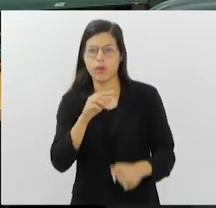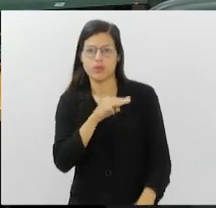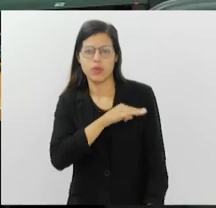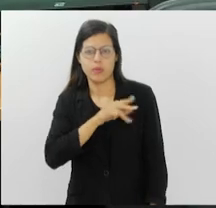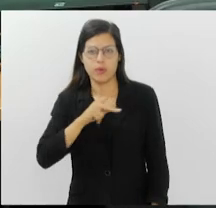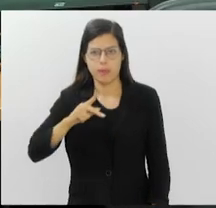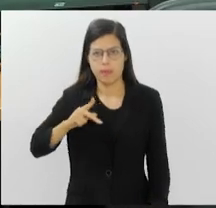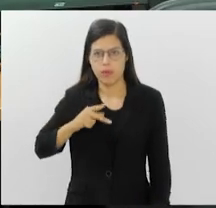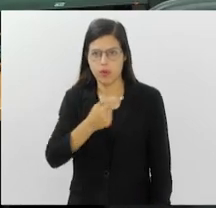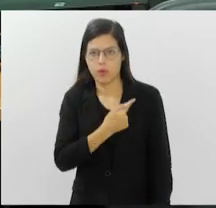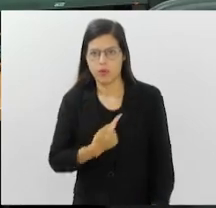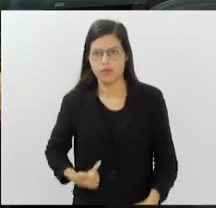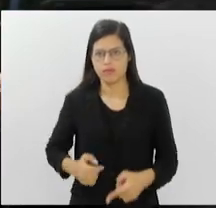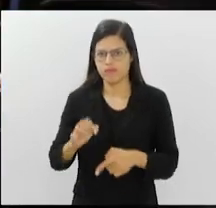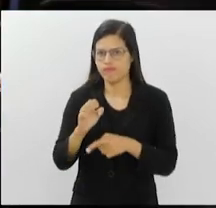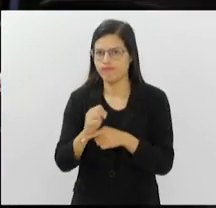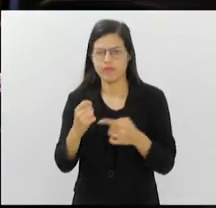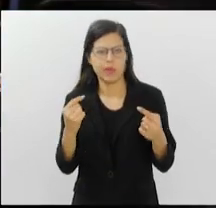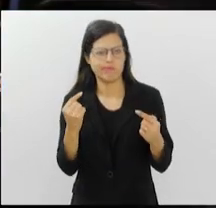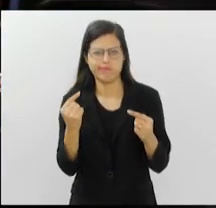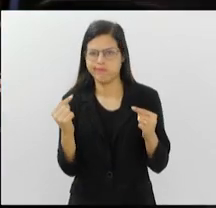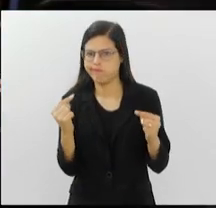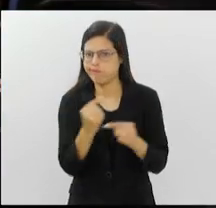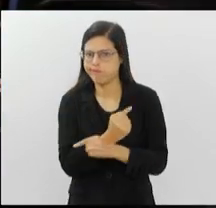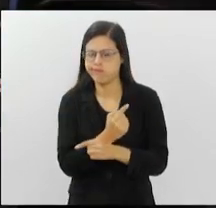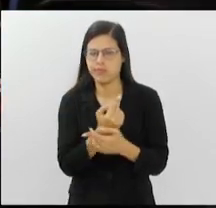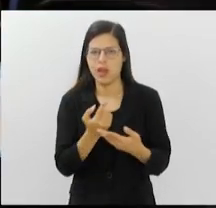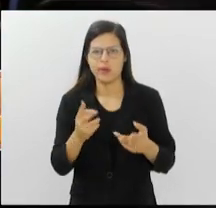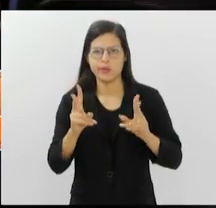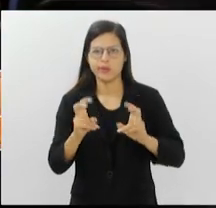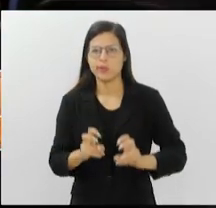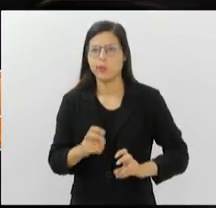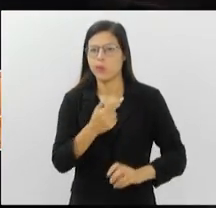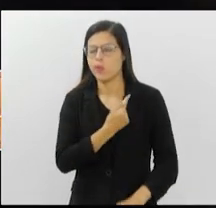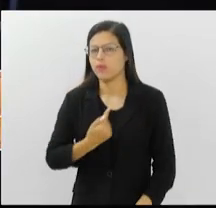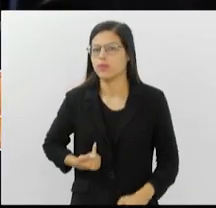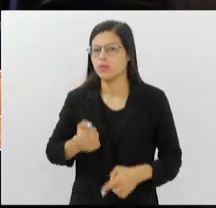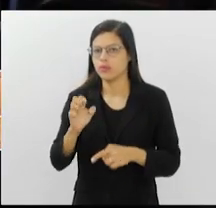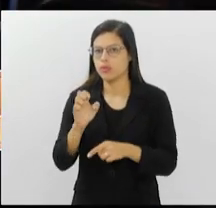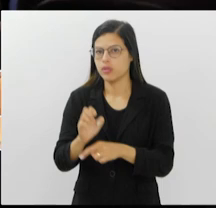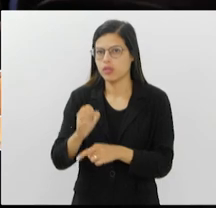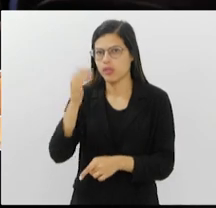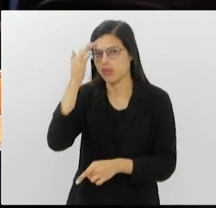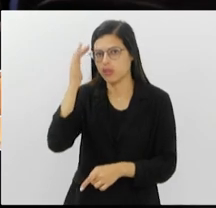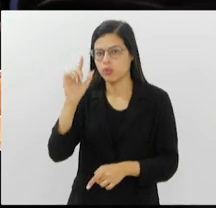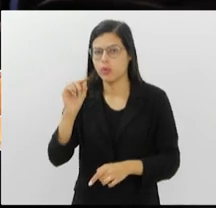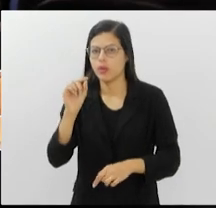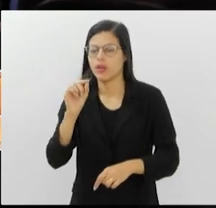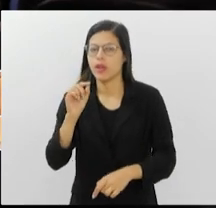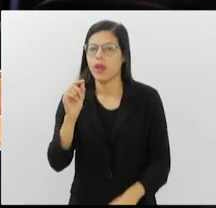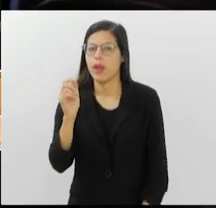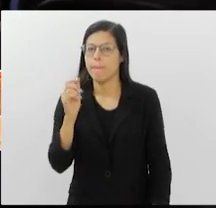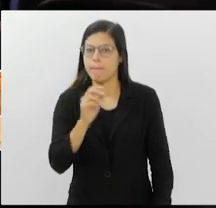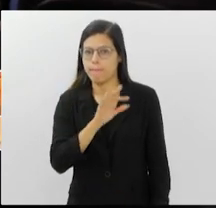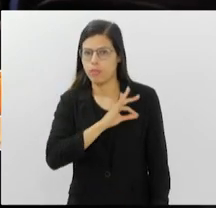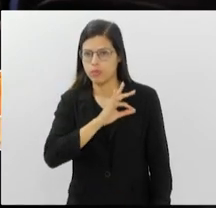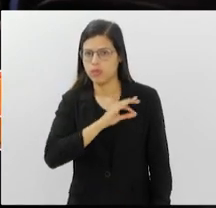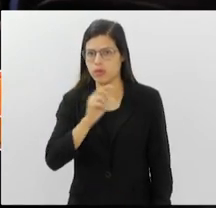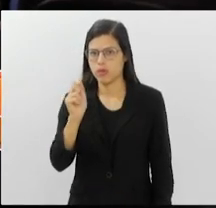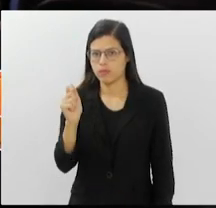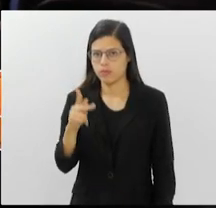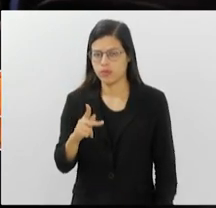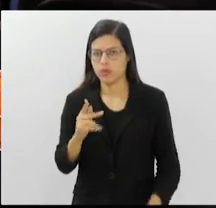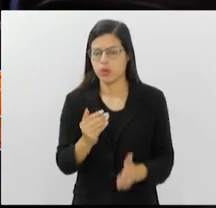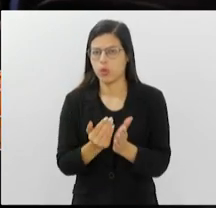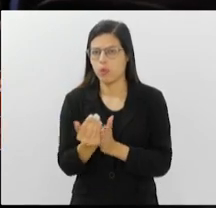divergem sobre o assunto. O governo do estado entende que pensionistas inativos que passaram a ter essa condição a partir do dia